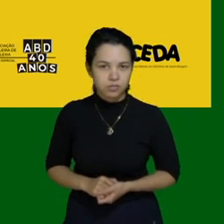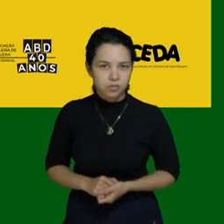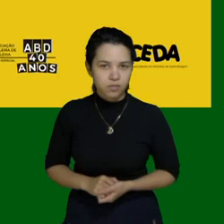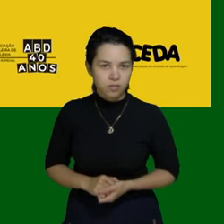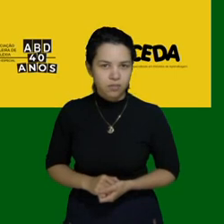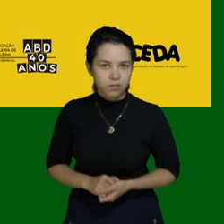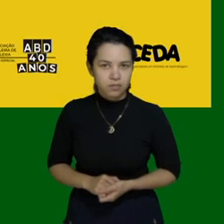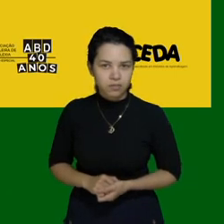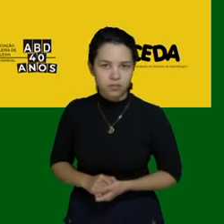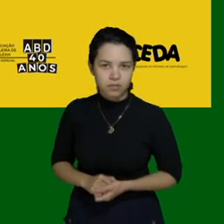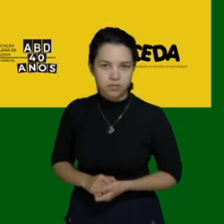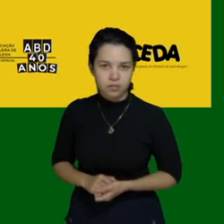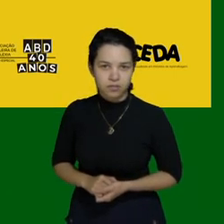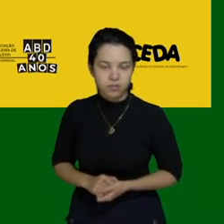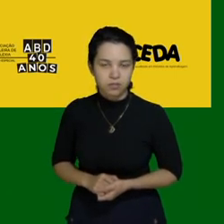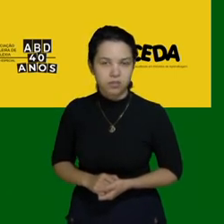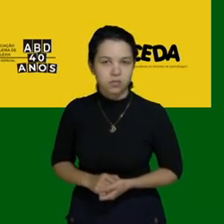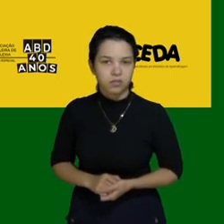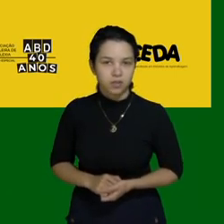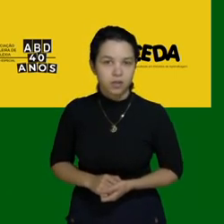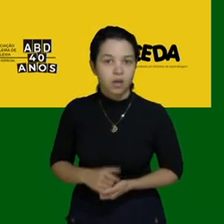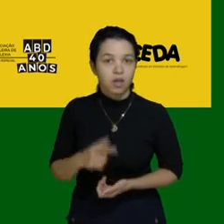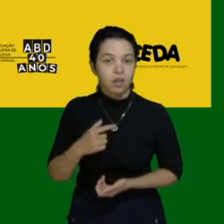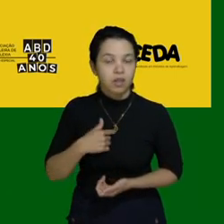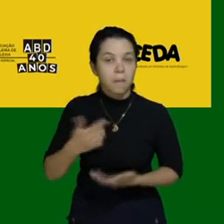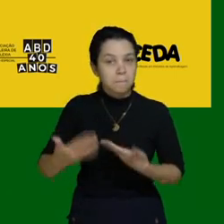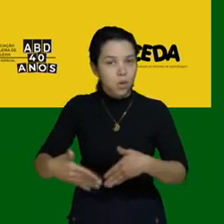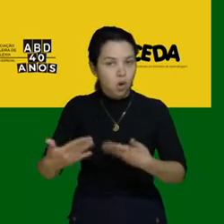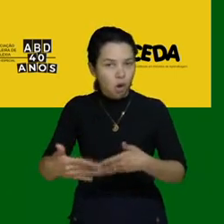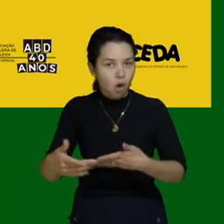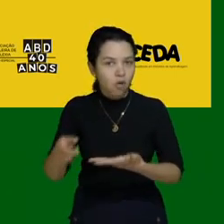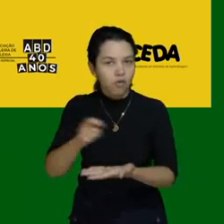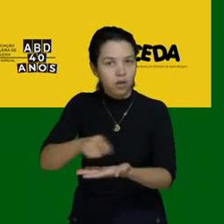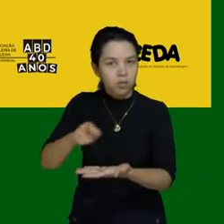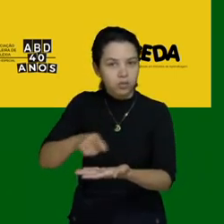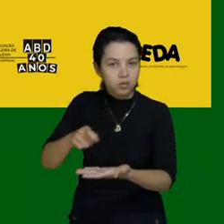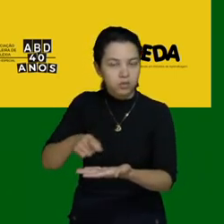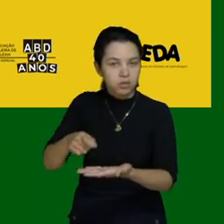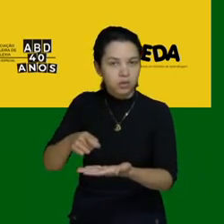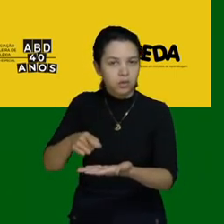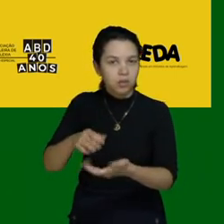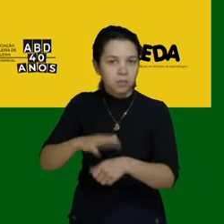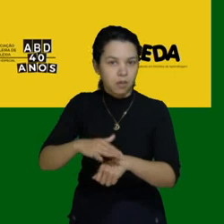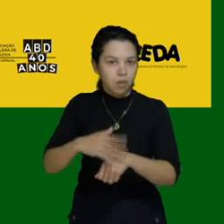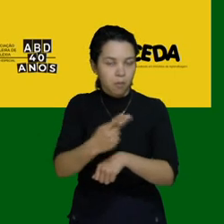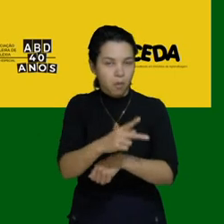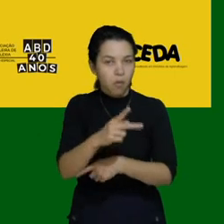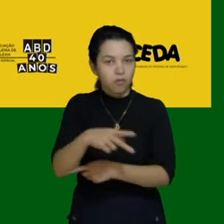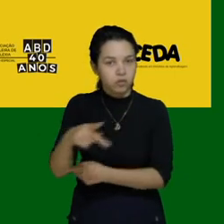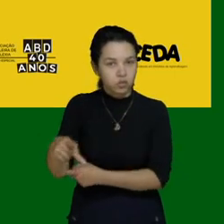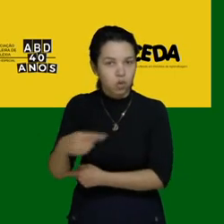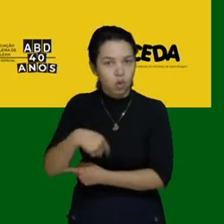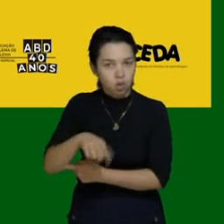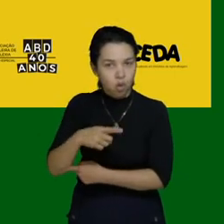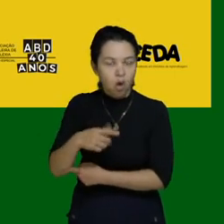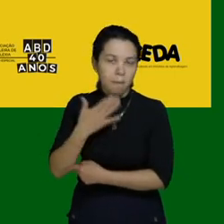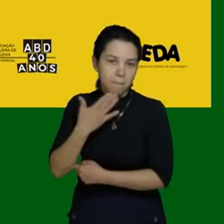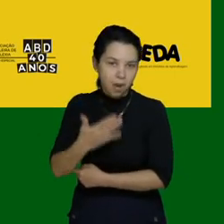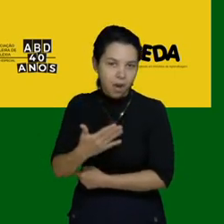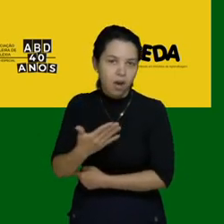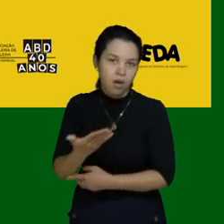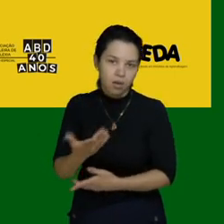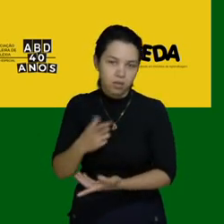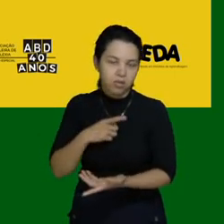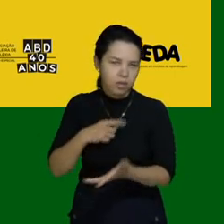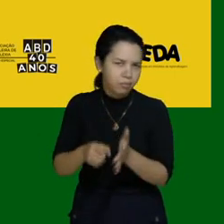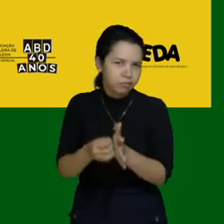né a provas e correções dos professores né que a gente pede muitas coisas para eles né hoje em